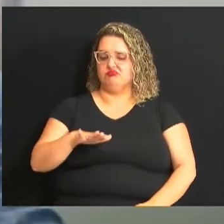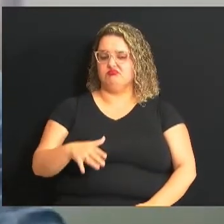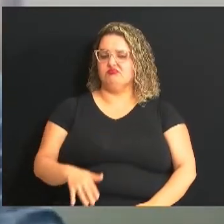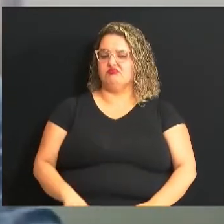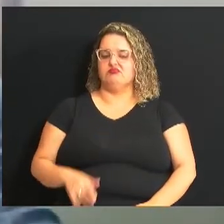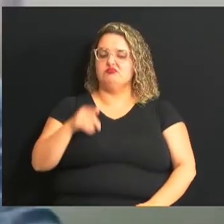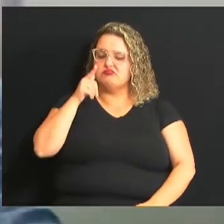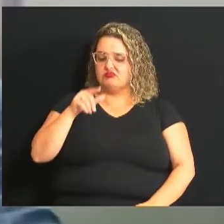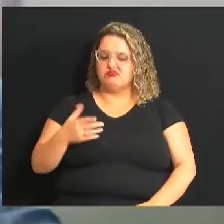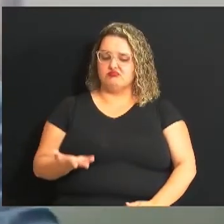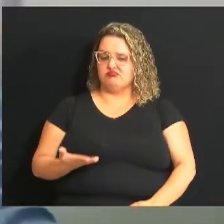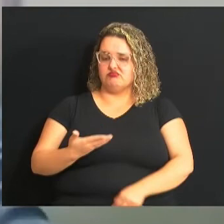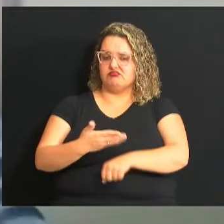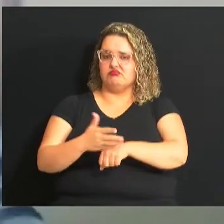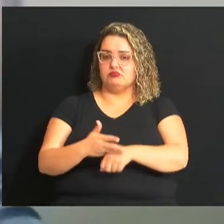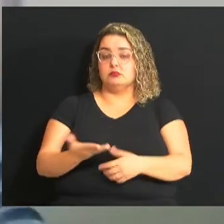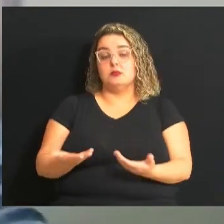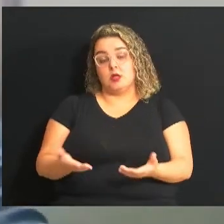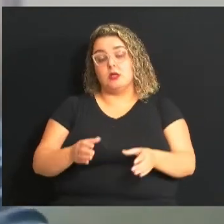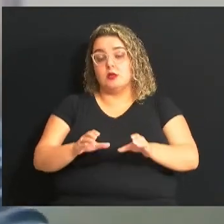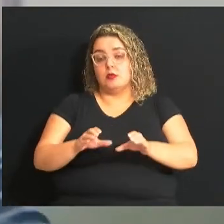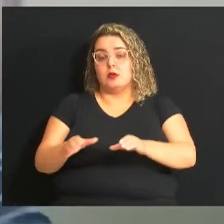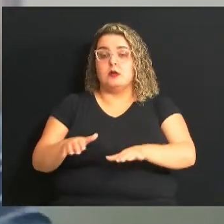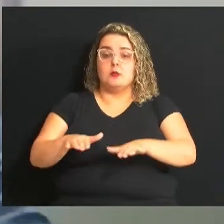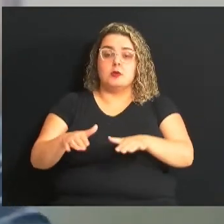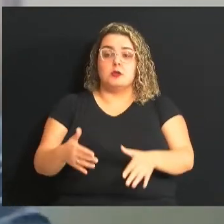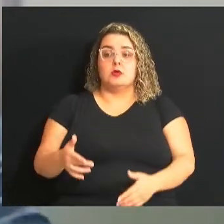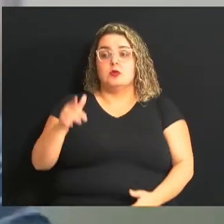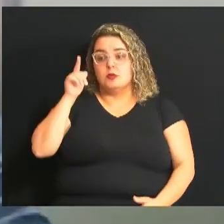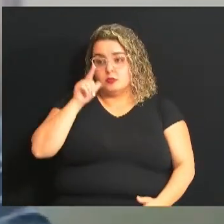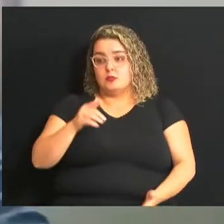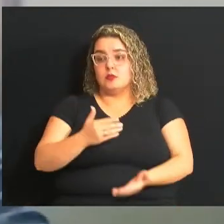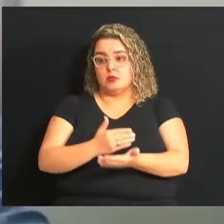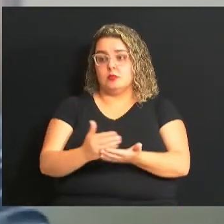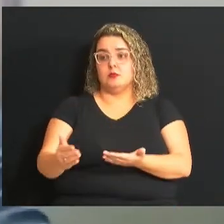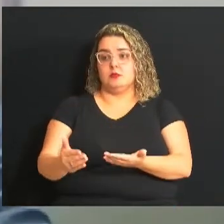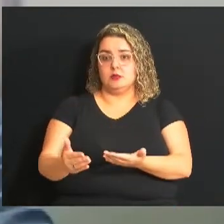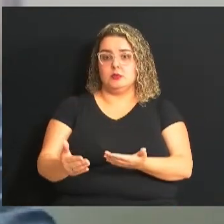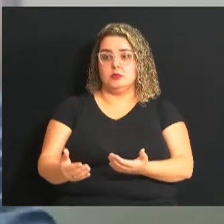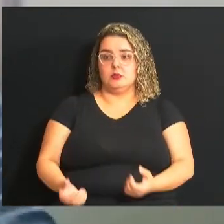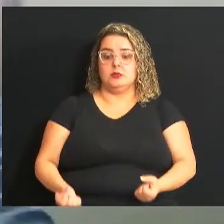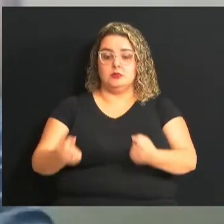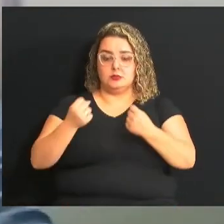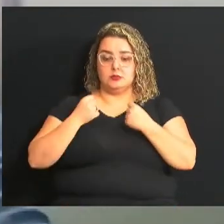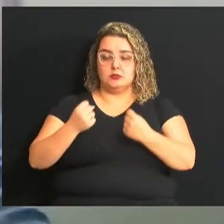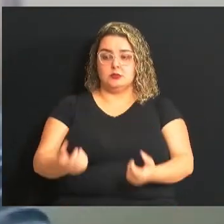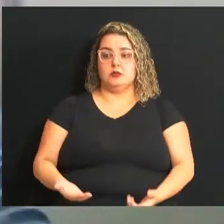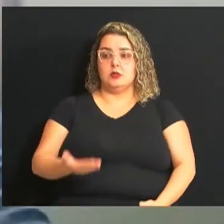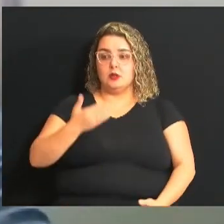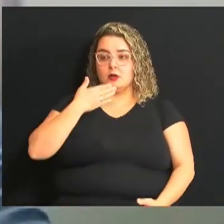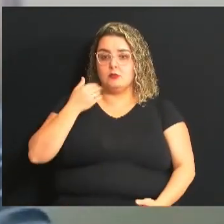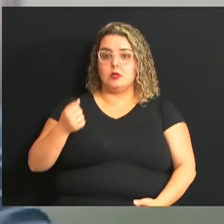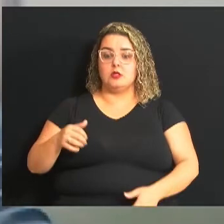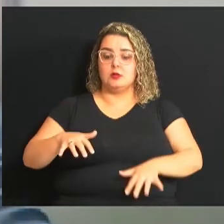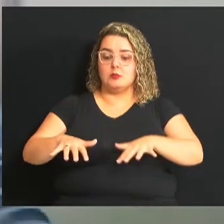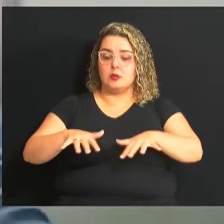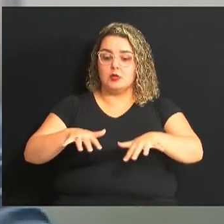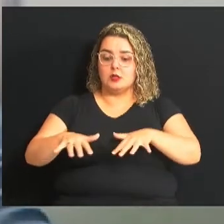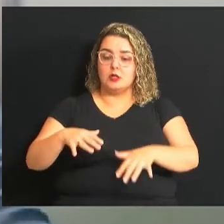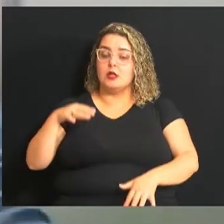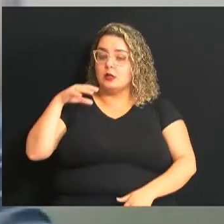a coordenação motora é a primeira coisa que você ganha quando você começa a praticar atividade física. Então, a melhora do movimento, ela vem muito rápida.